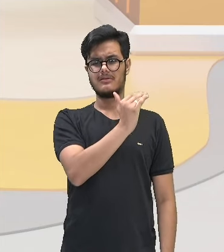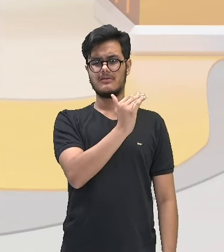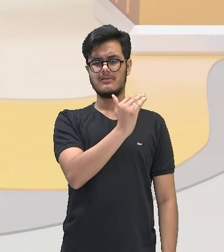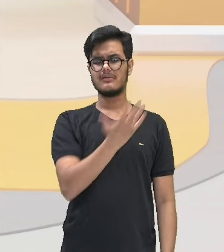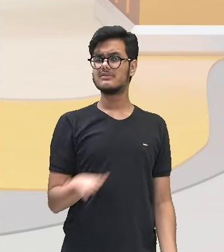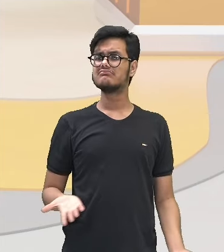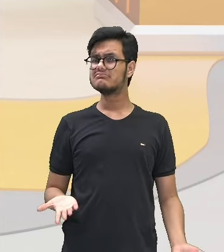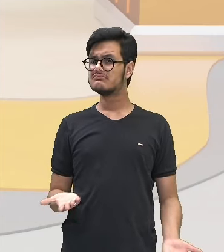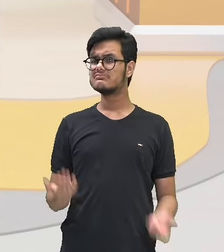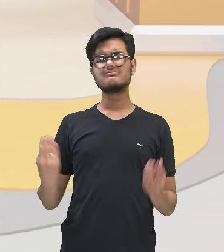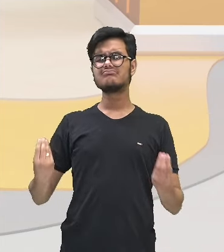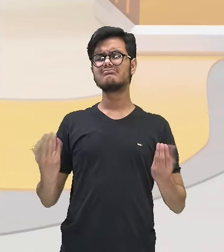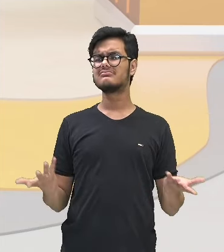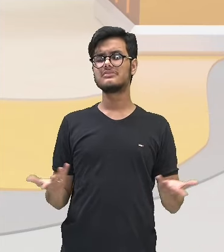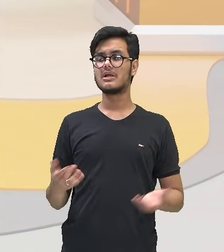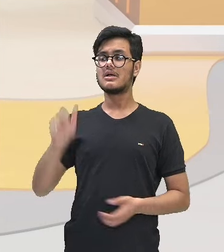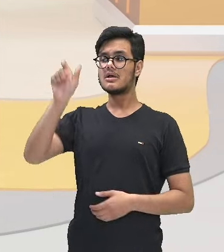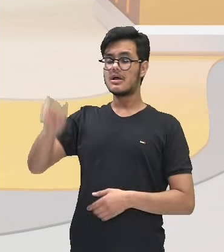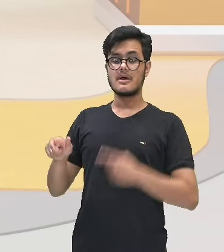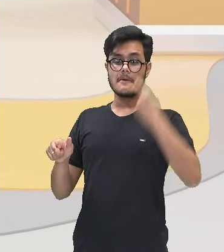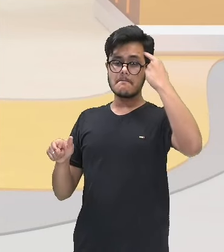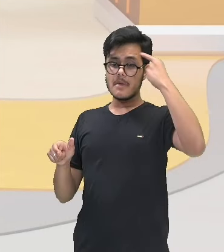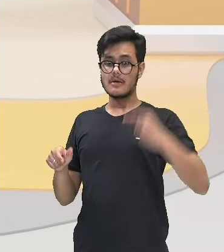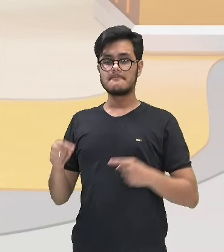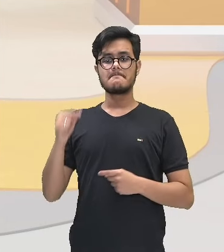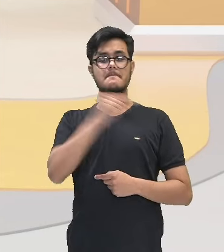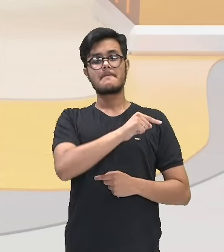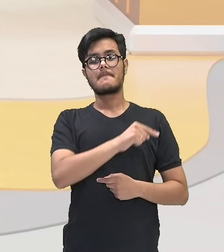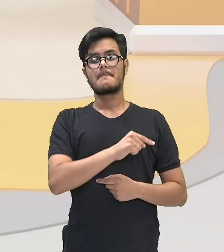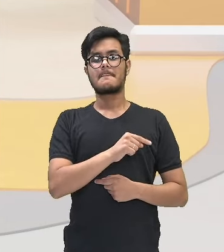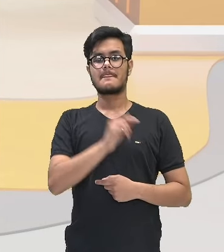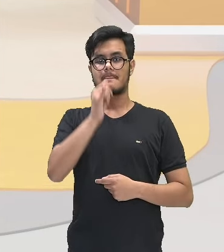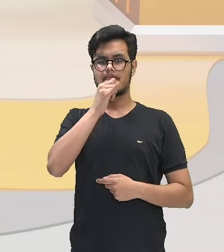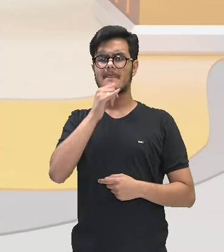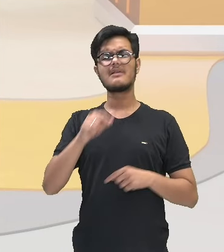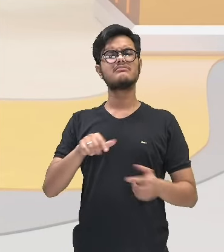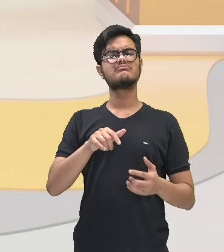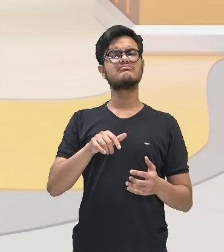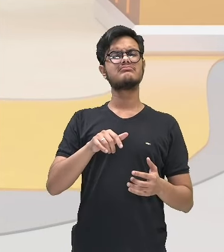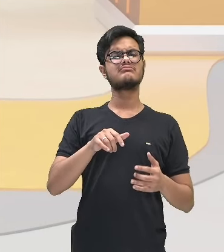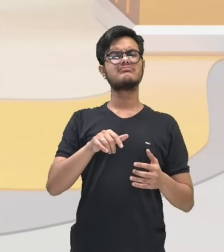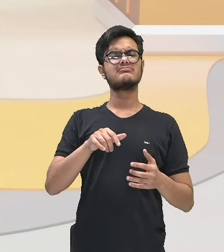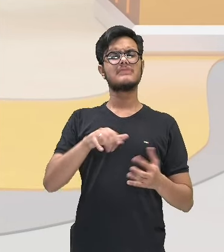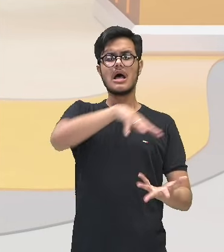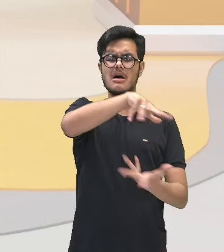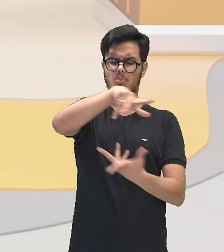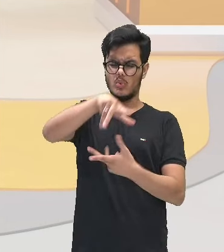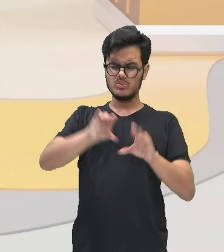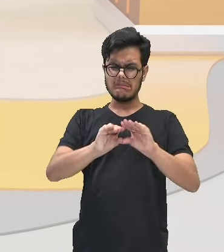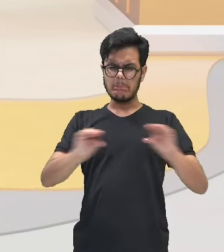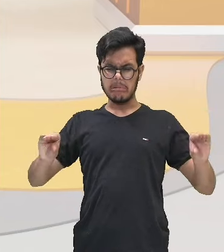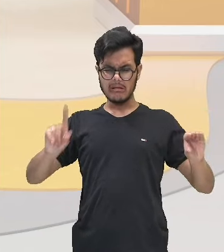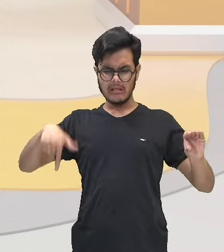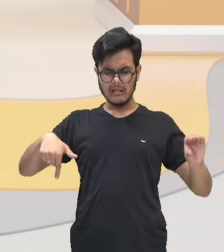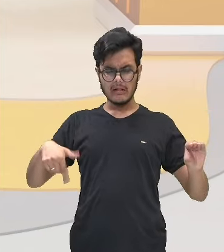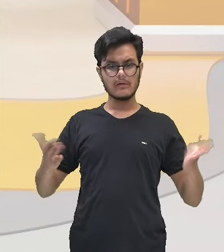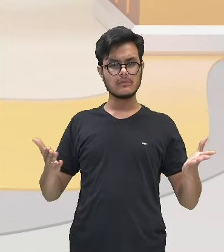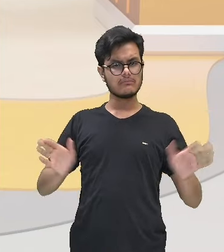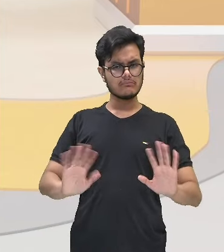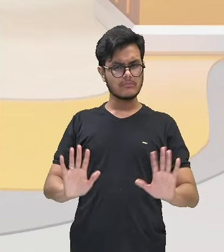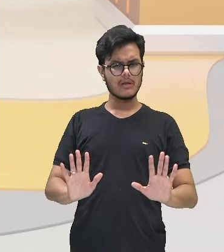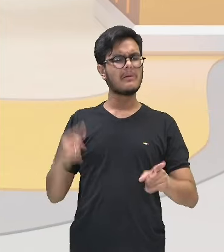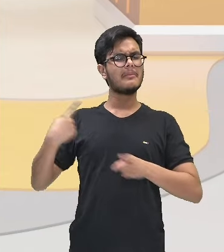eles achavam ali, eles pensavam que falava-se que a Terra era plana, por que a Terra não é redonda? Né? Então, esses questionamentos eles vão